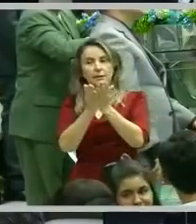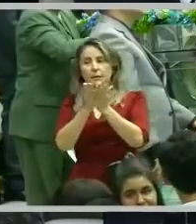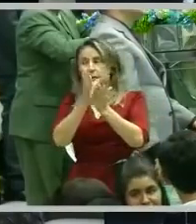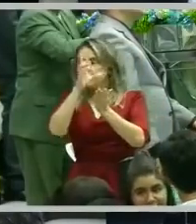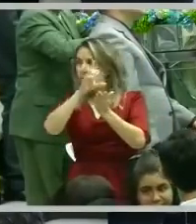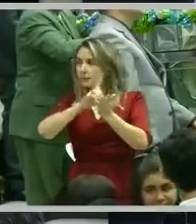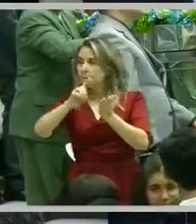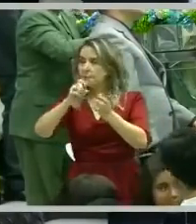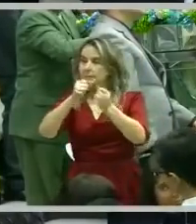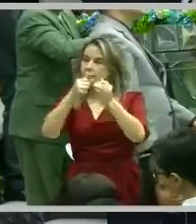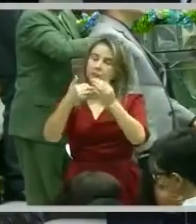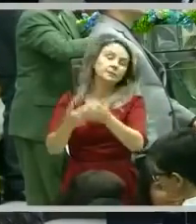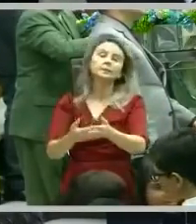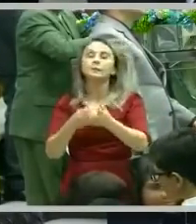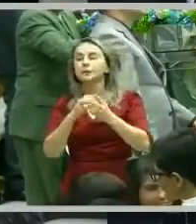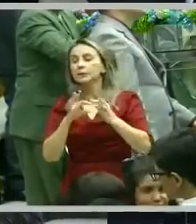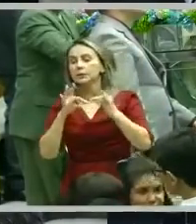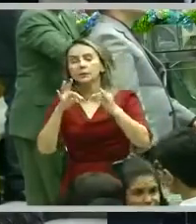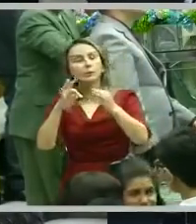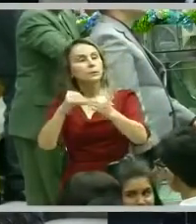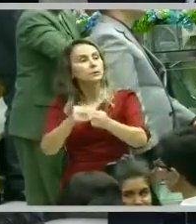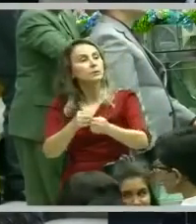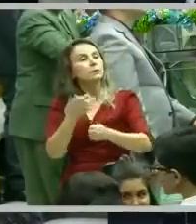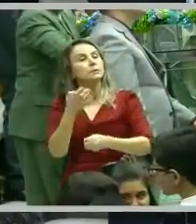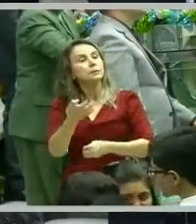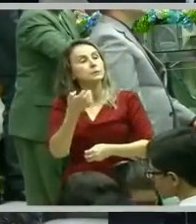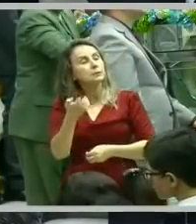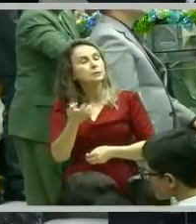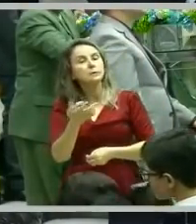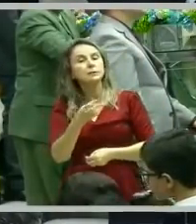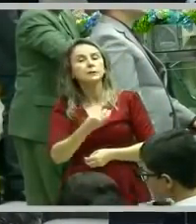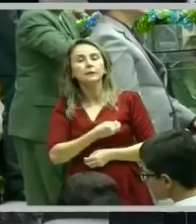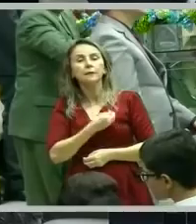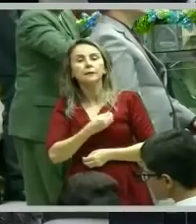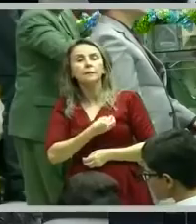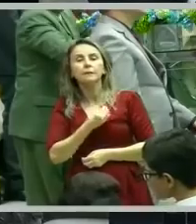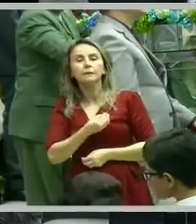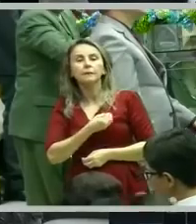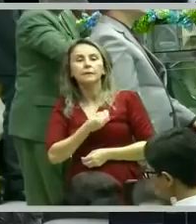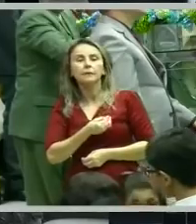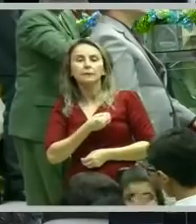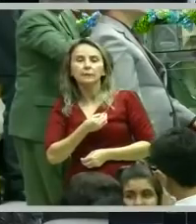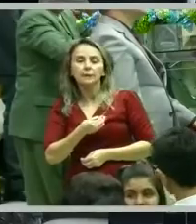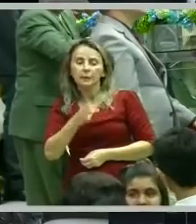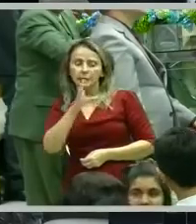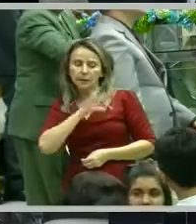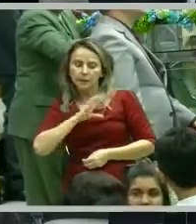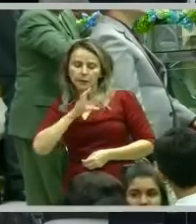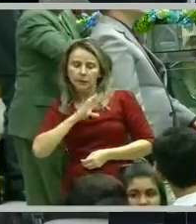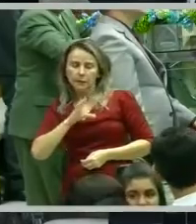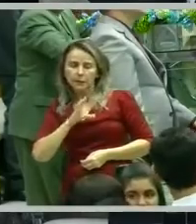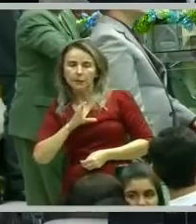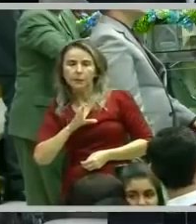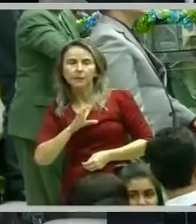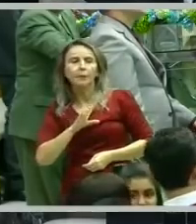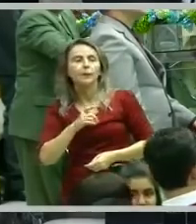viver piamente em Cristo Jesus padecerão perseguições.